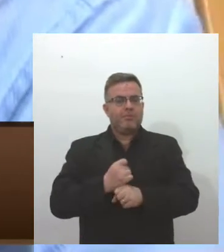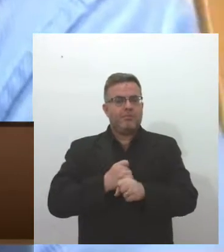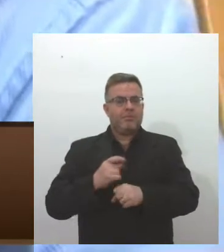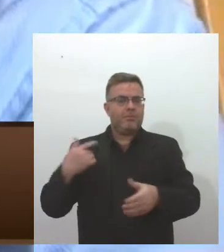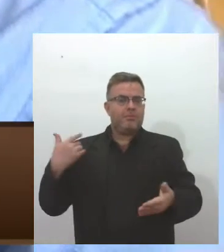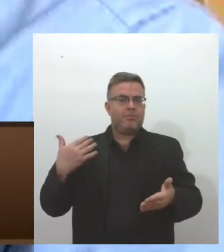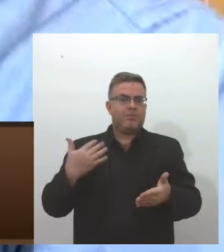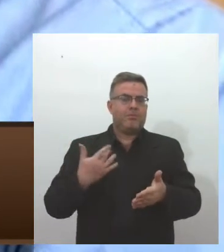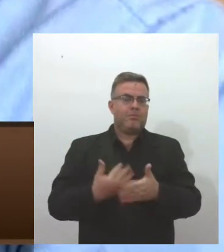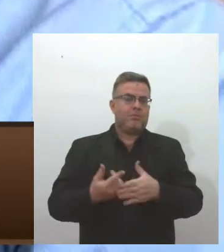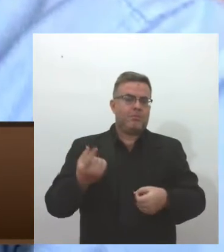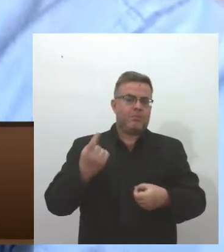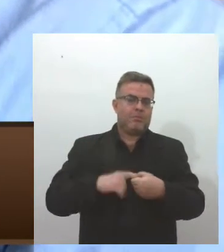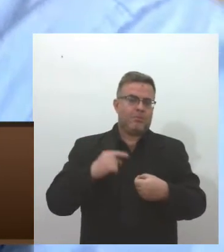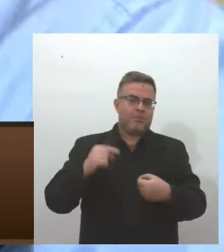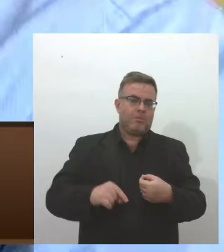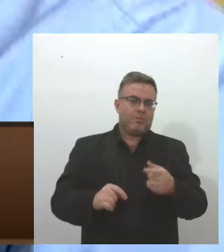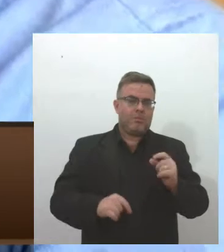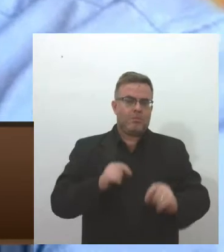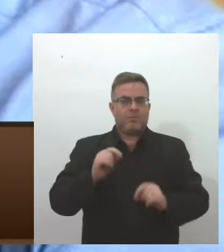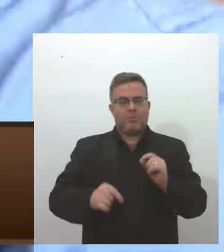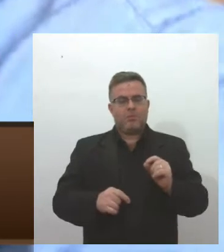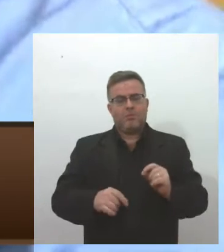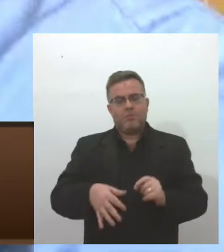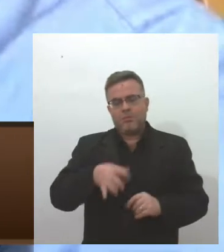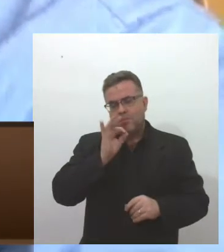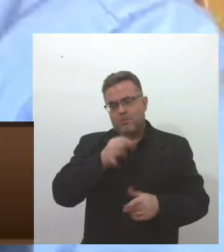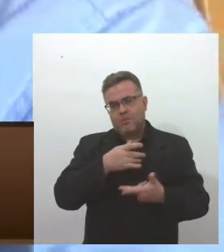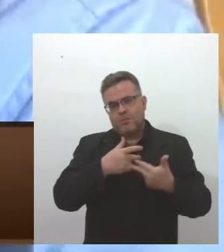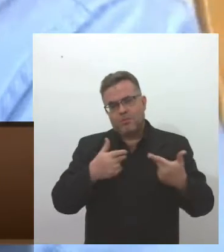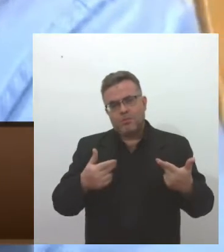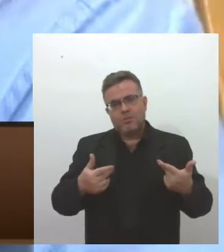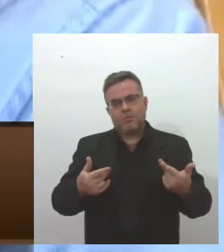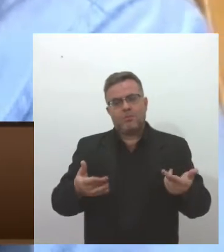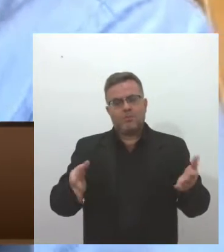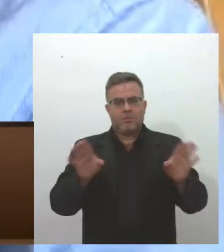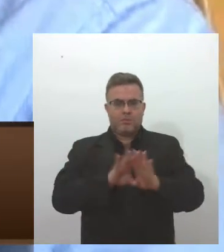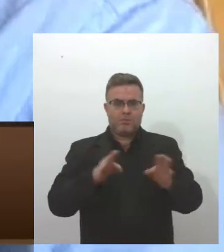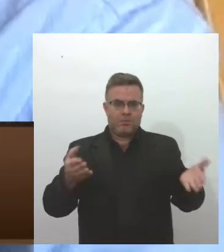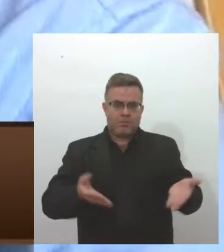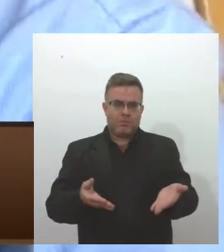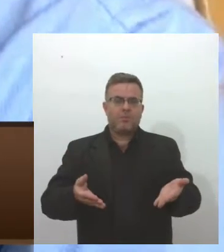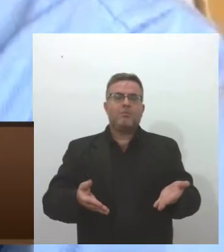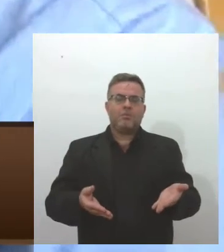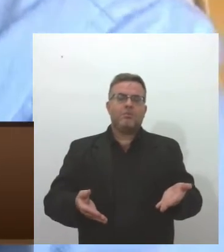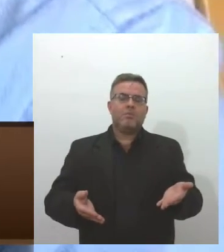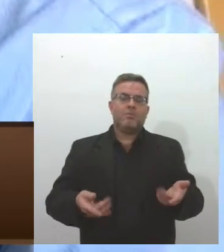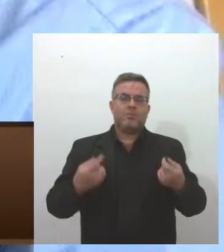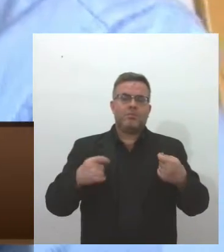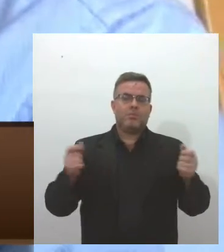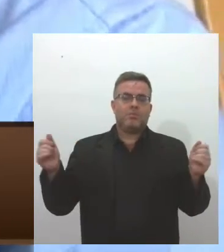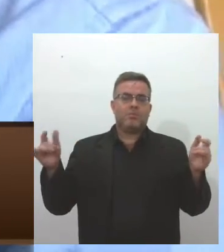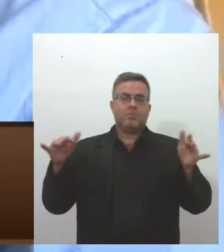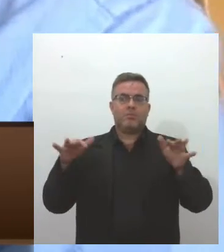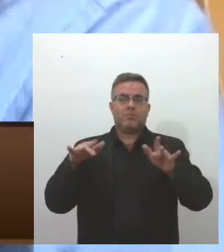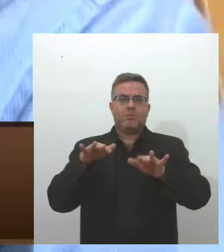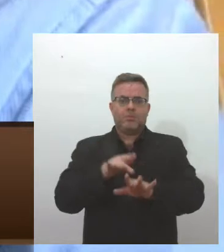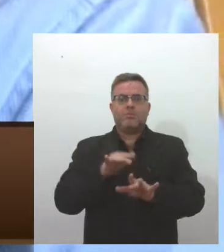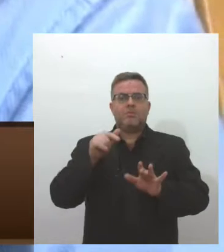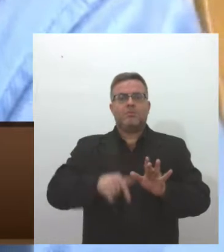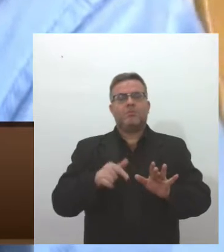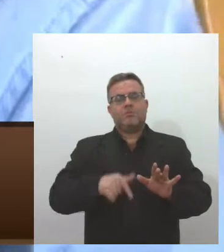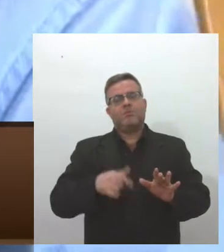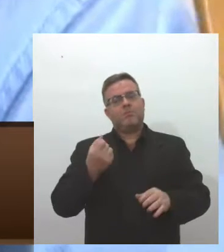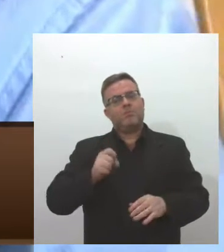a ter voos charters, que são voos dedicados, fechados, de turistas, de um destino para Sergipe, que